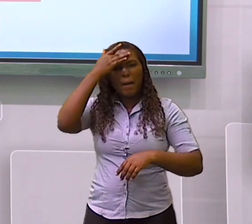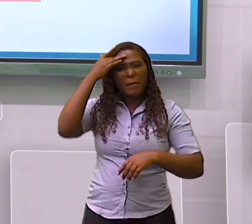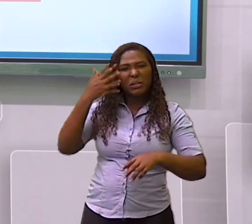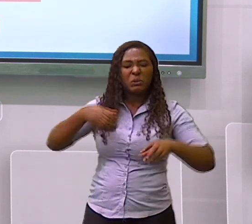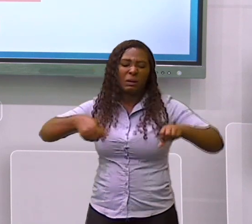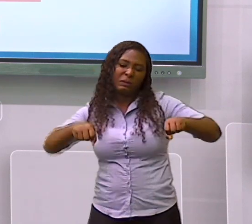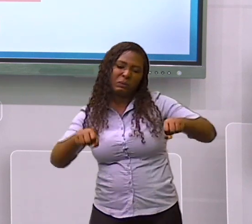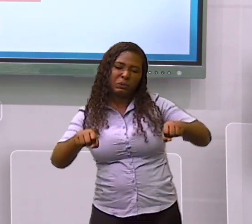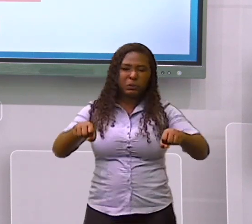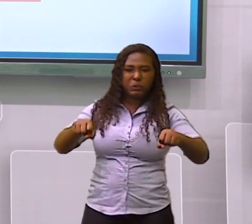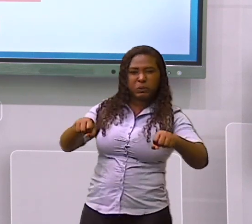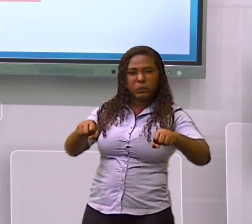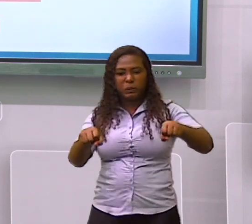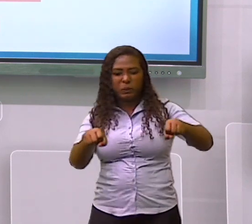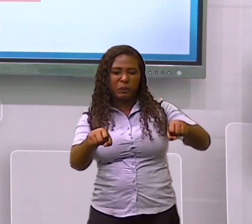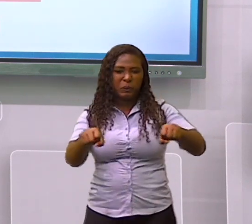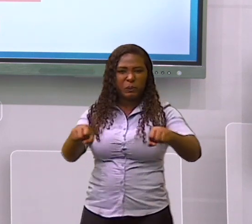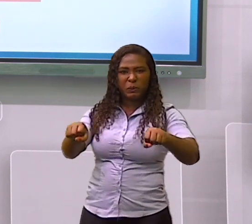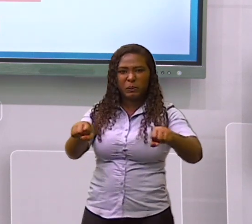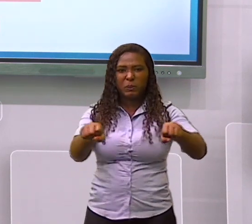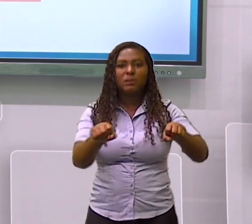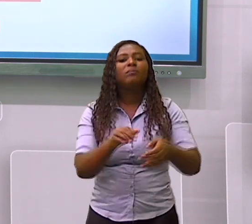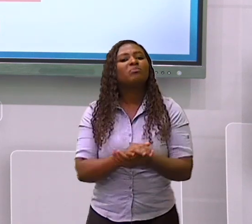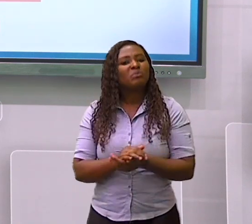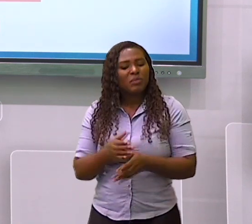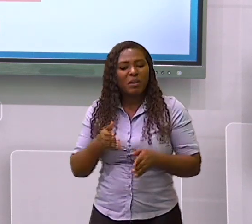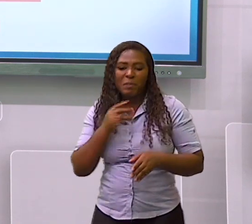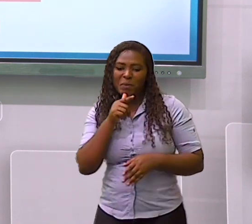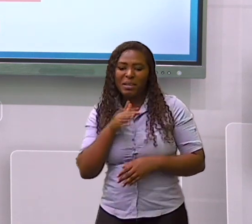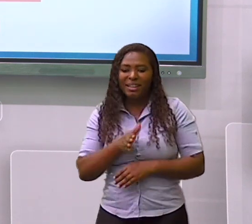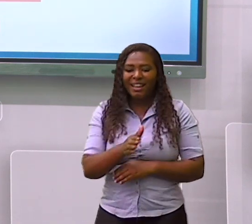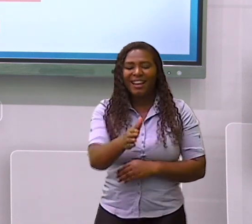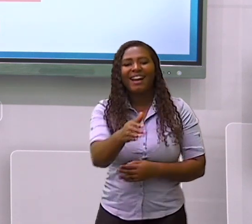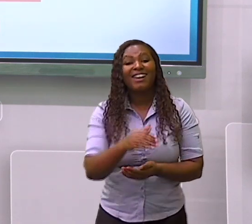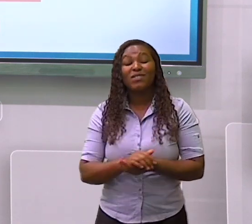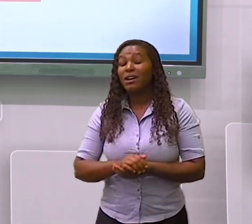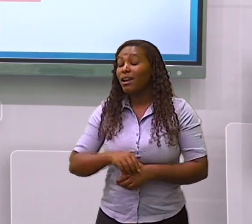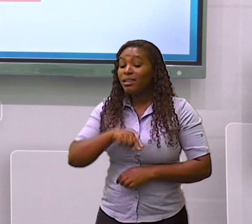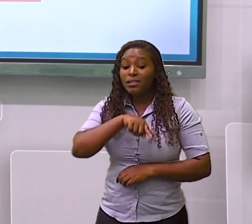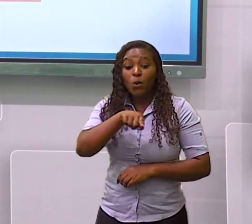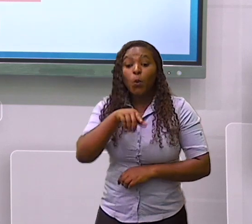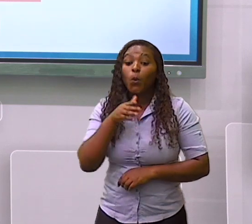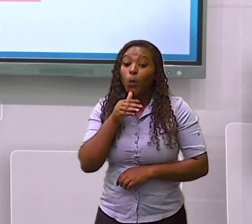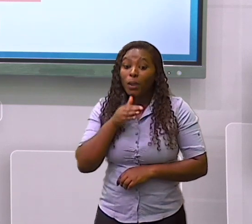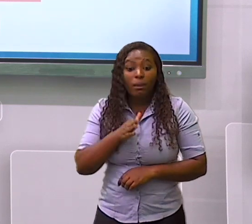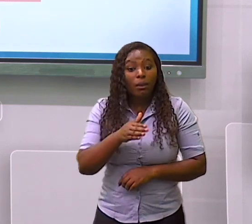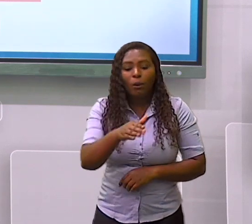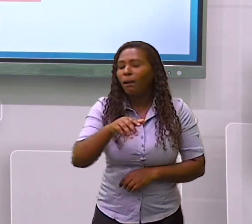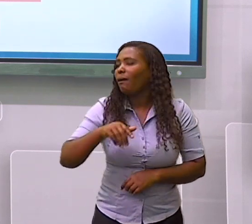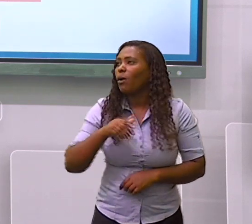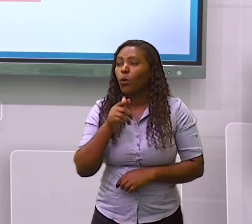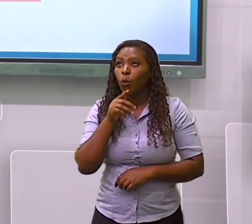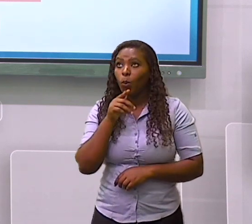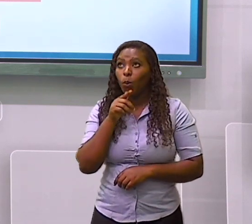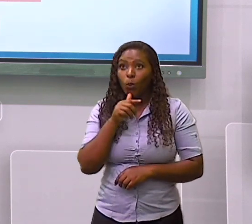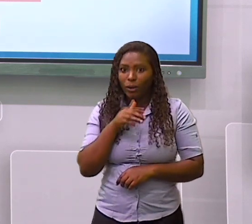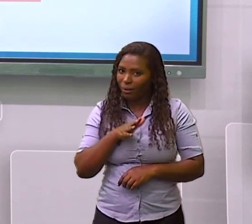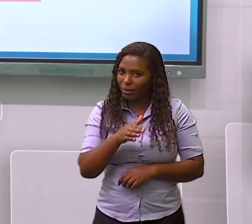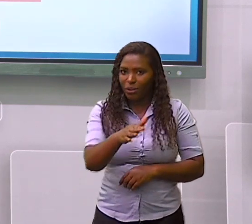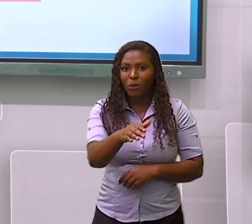stand-up. Então, o nosso rio, ele é muito importante na área econômica,